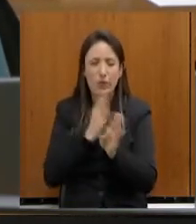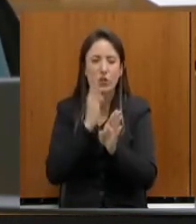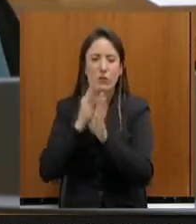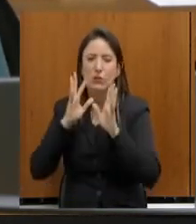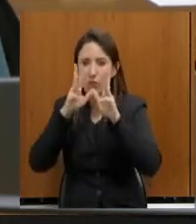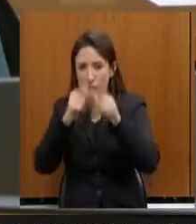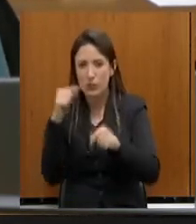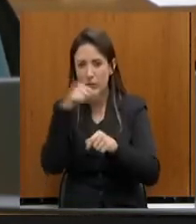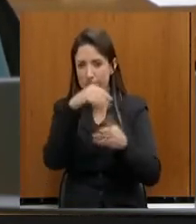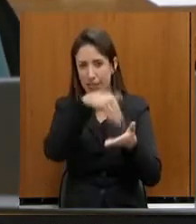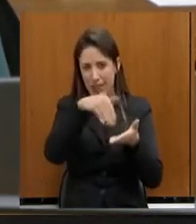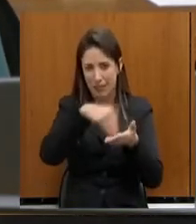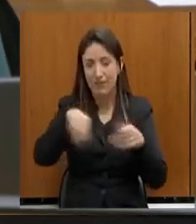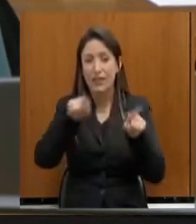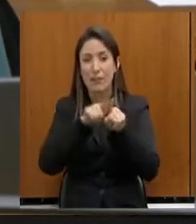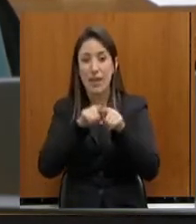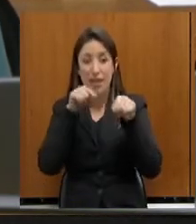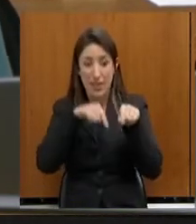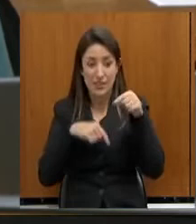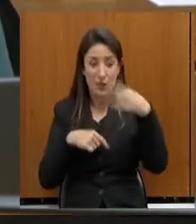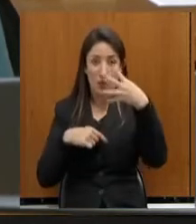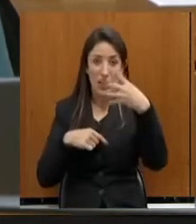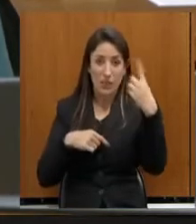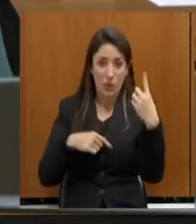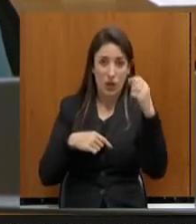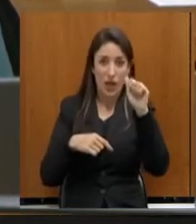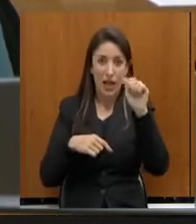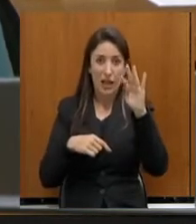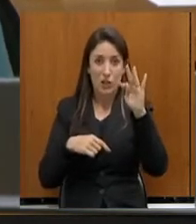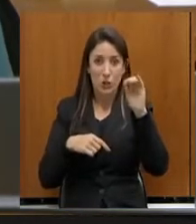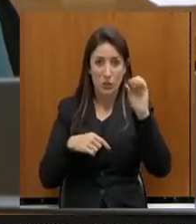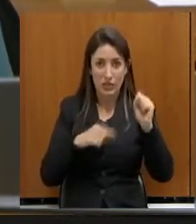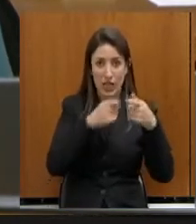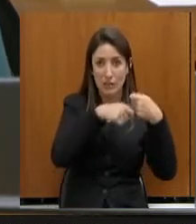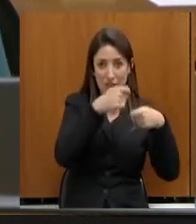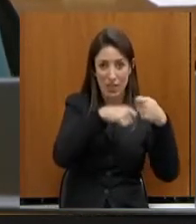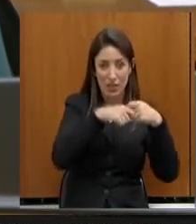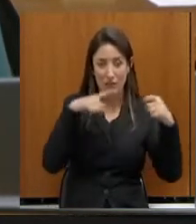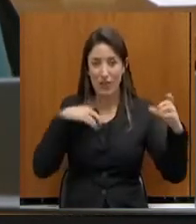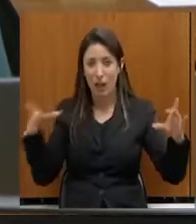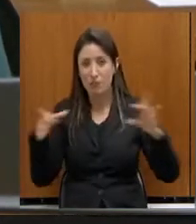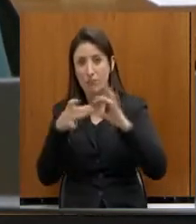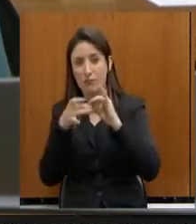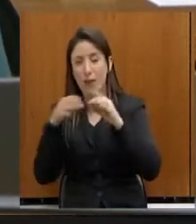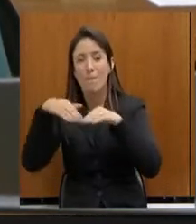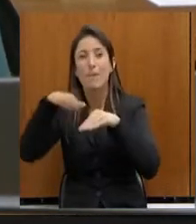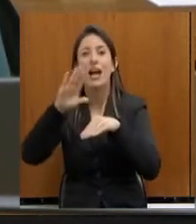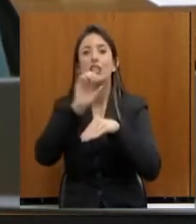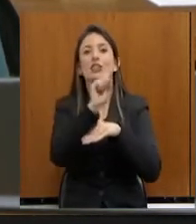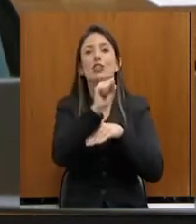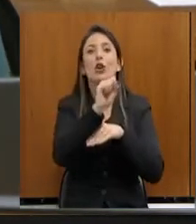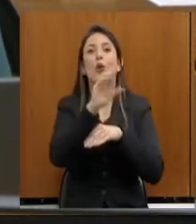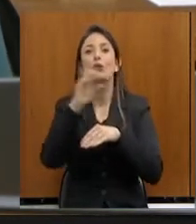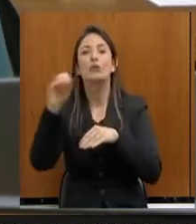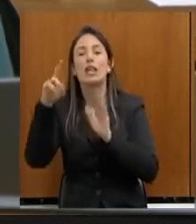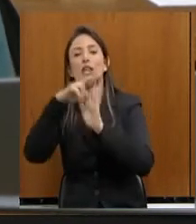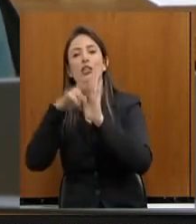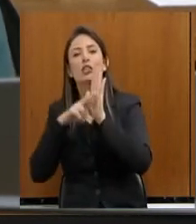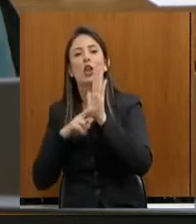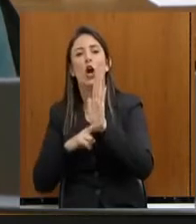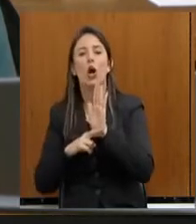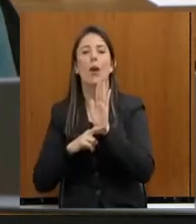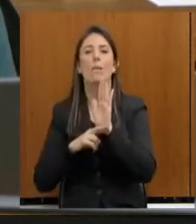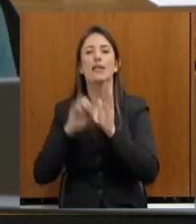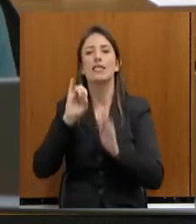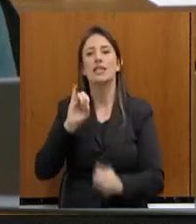vinculados a esses 41 atos administrativos mais de 800 normas infralegais é